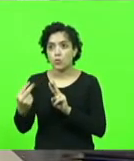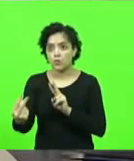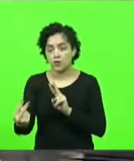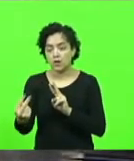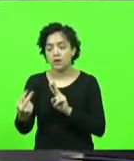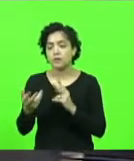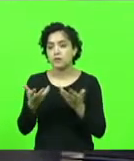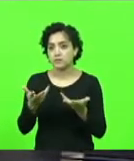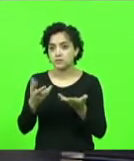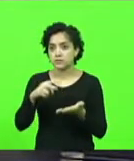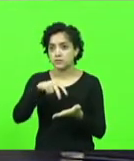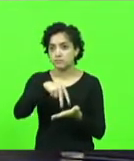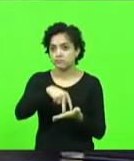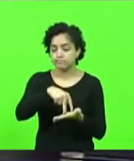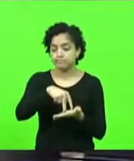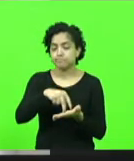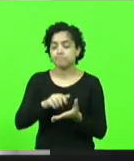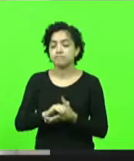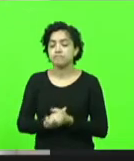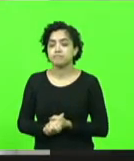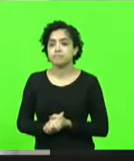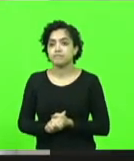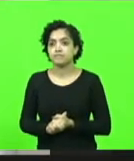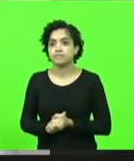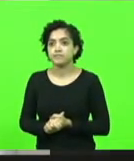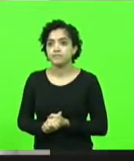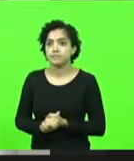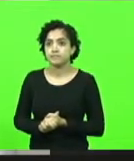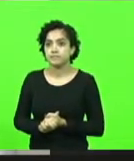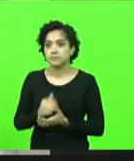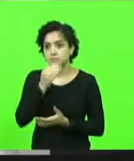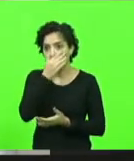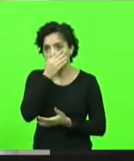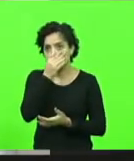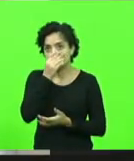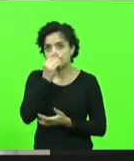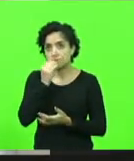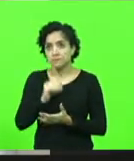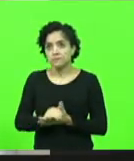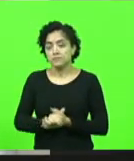online eu gostaria de fazer uso da palavra